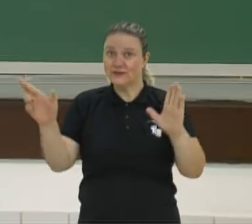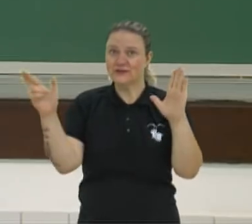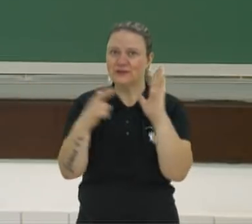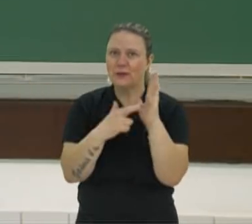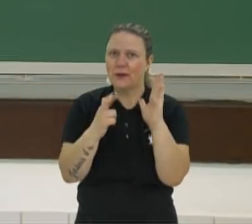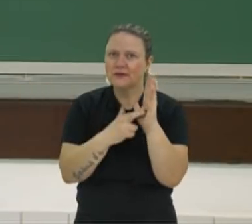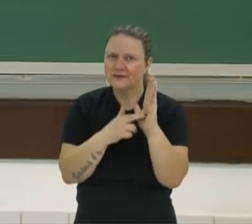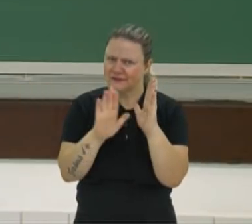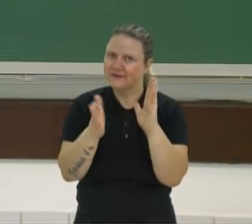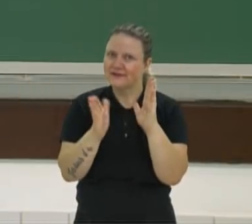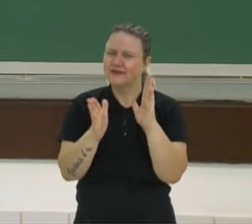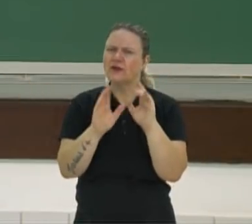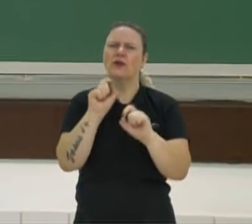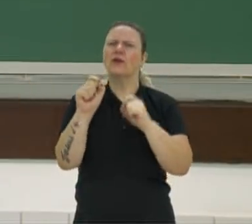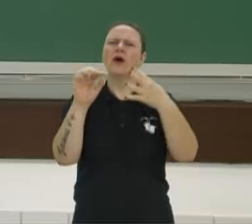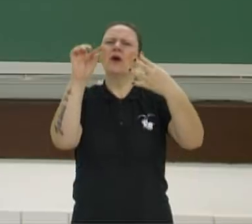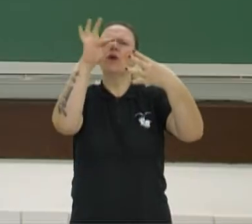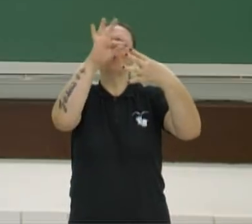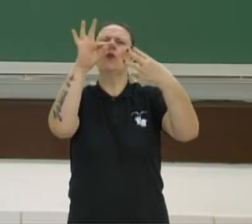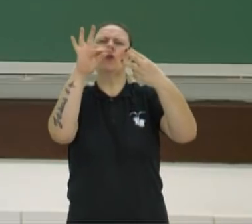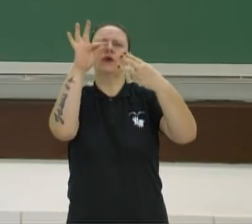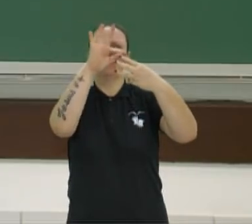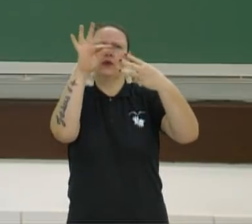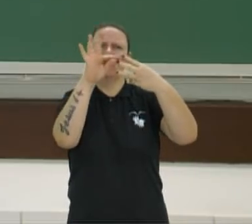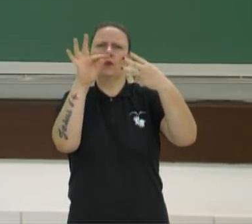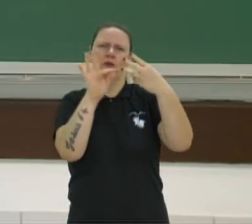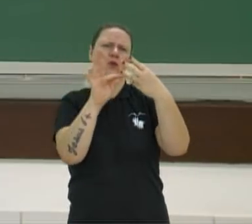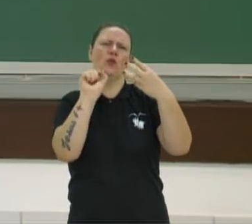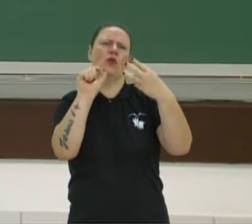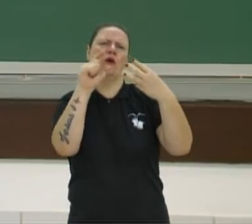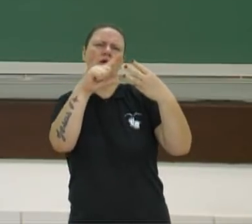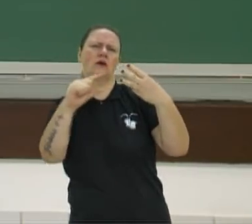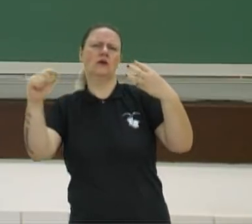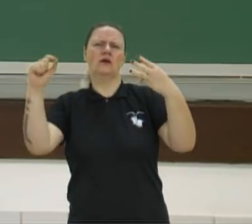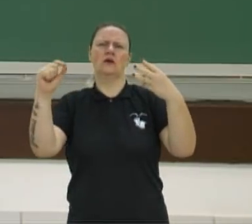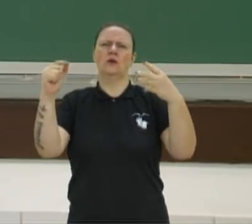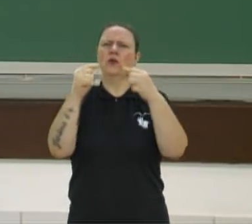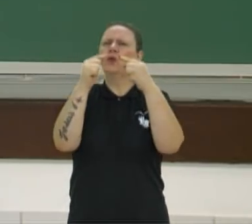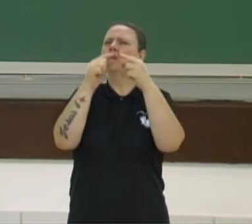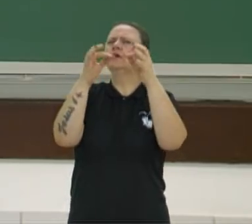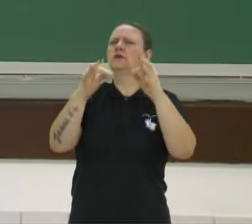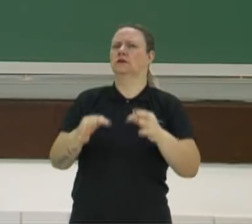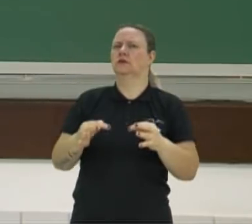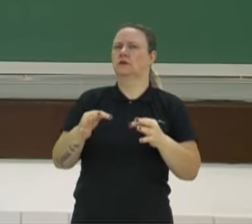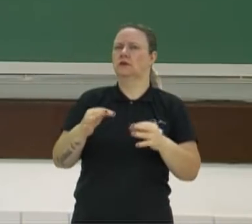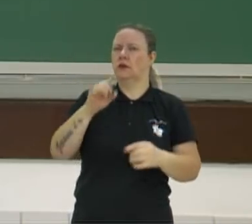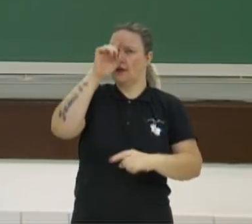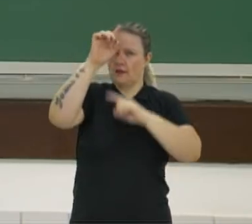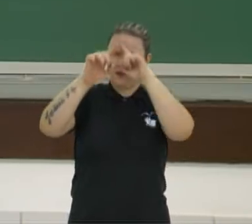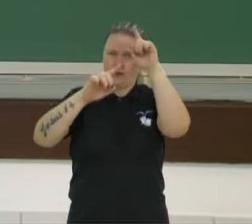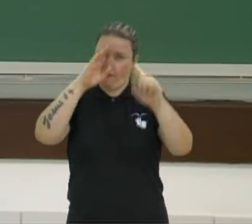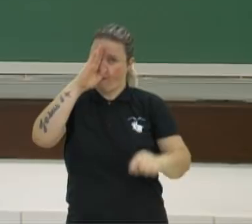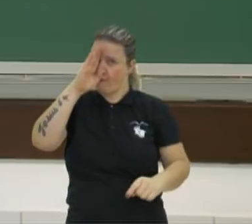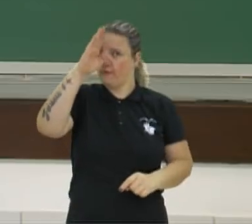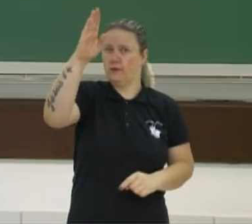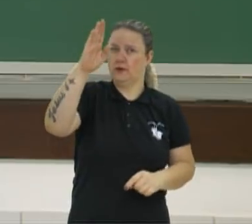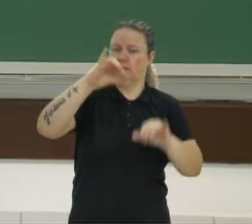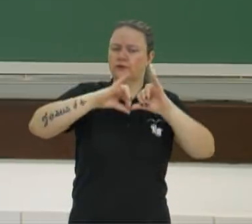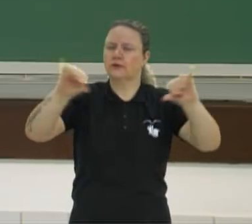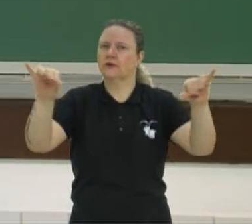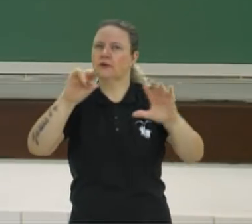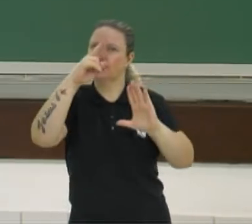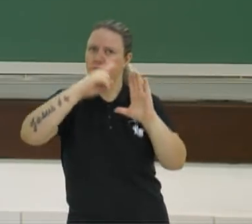Respondeu? Qual alternativa você anotou? A letra A, B ou a C? Qual é a ideia central dessa notícia que lemos? Se